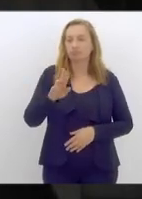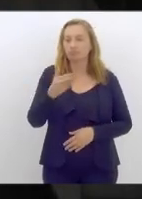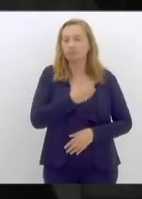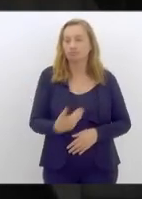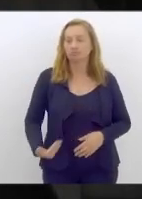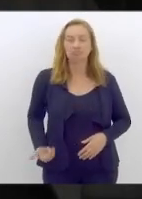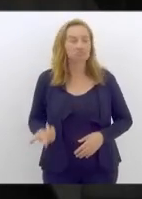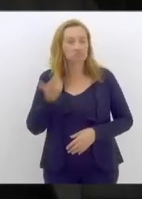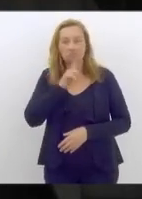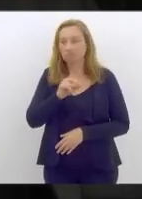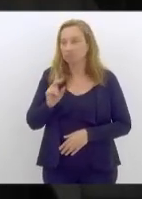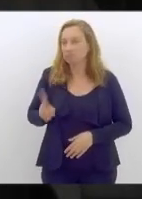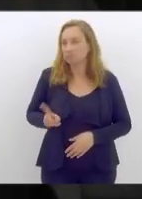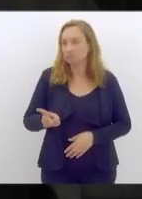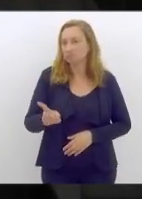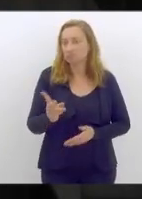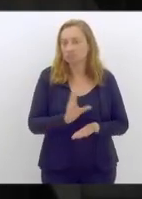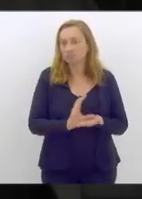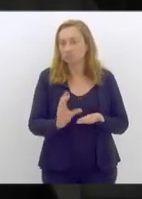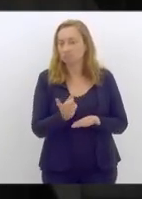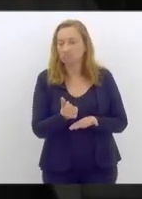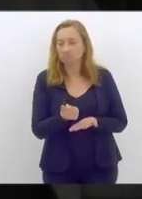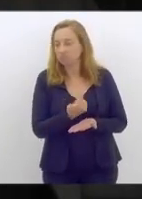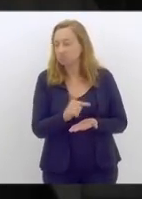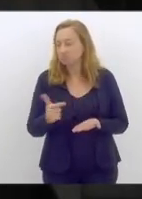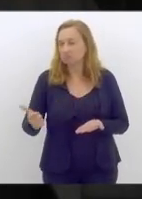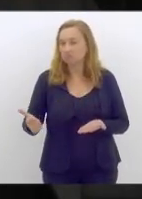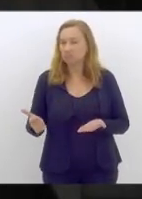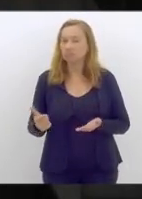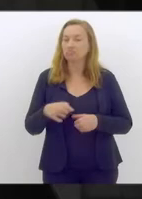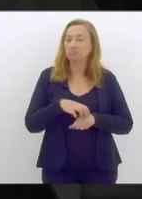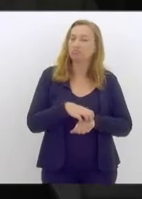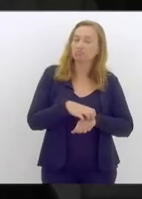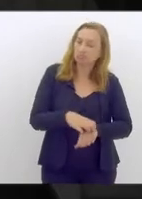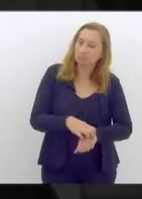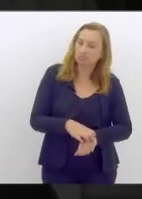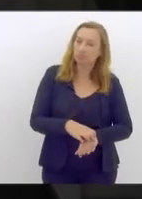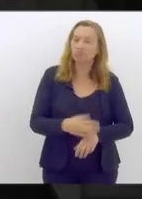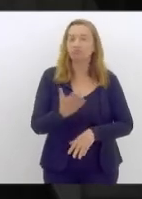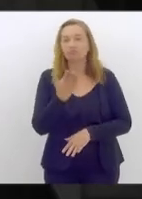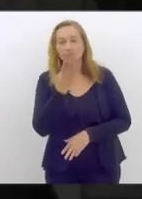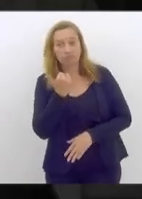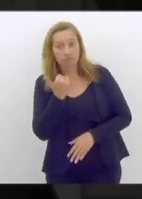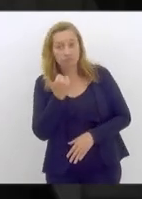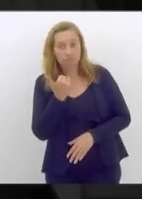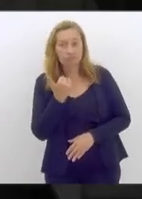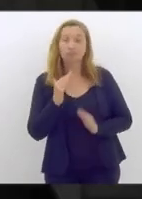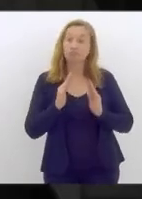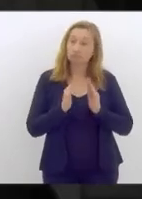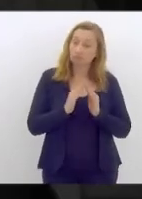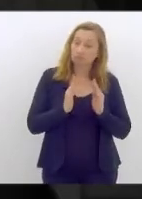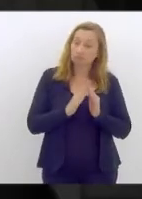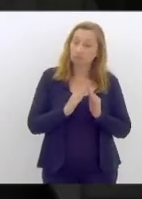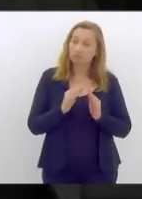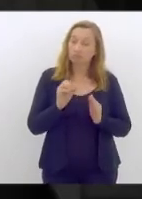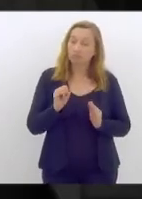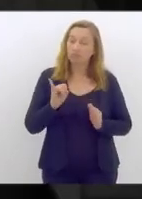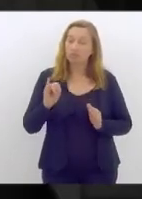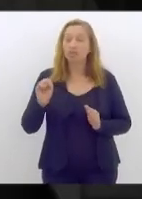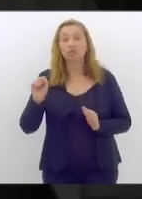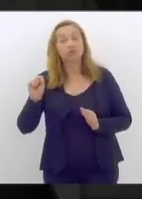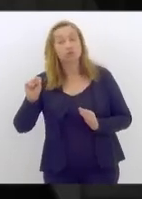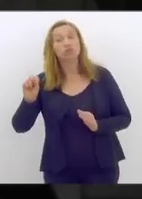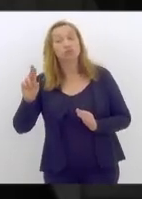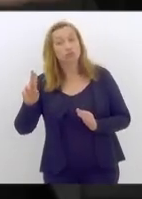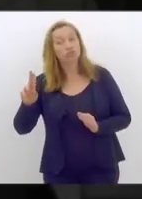que não tem recursos para custear a sua o seu transporte para se alimentar para morar porque o Sisu fez isso também né Flávio